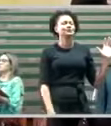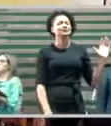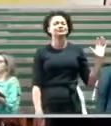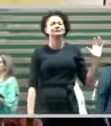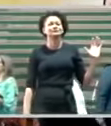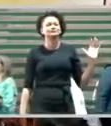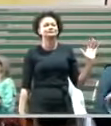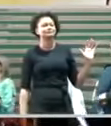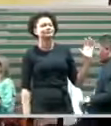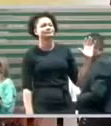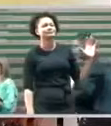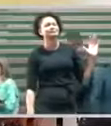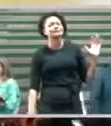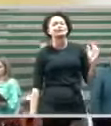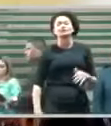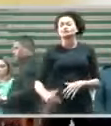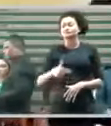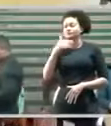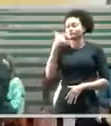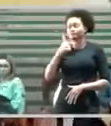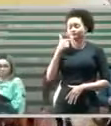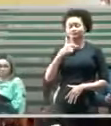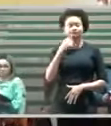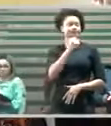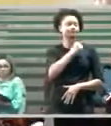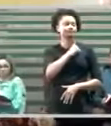Segundo o livro do profeta Samuel,